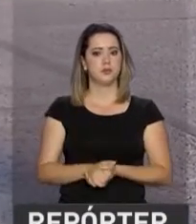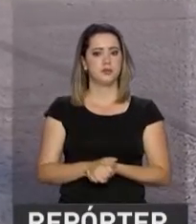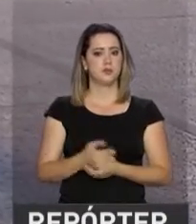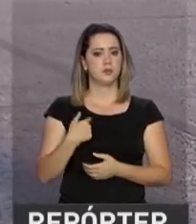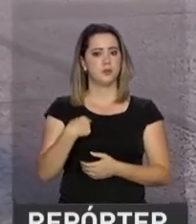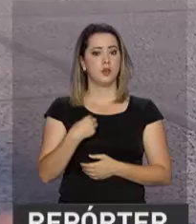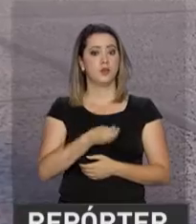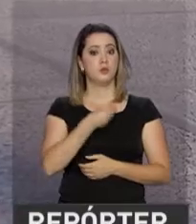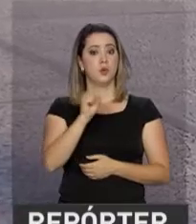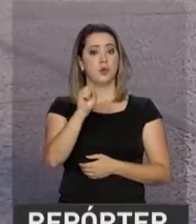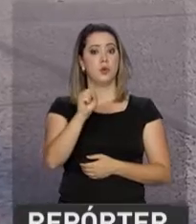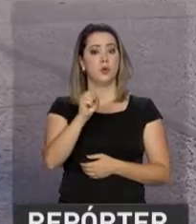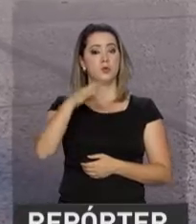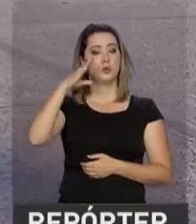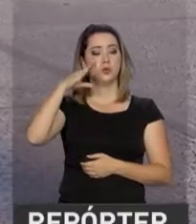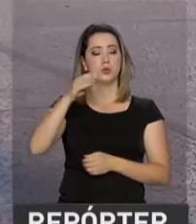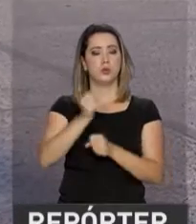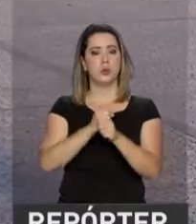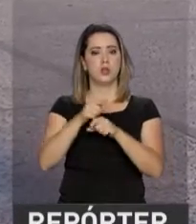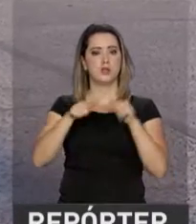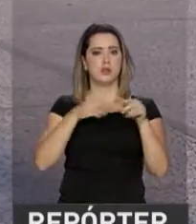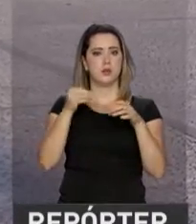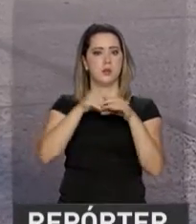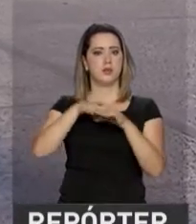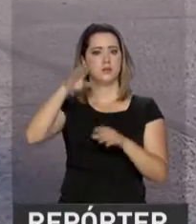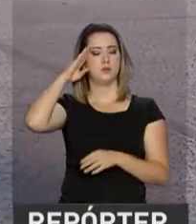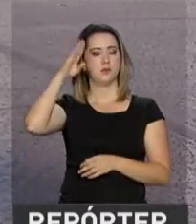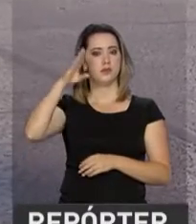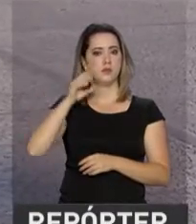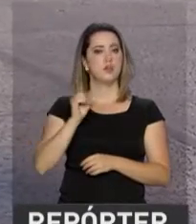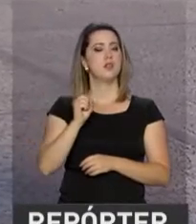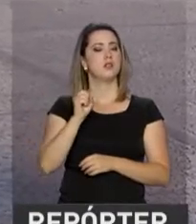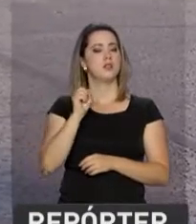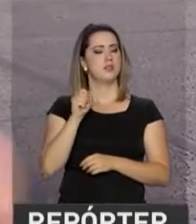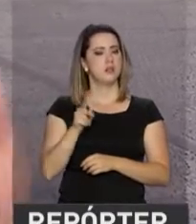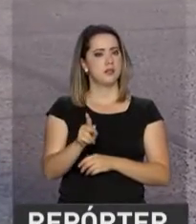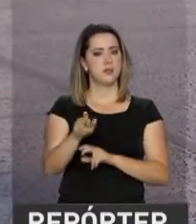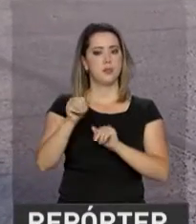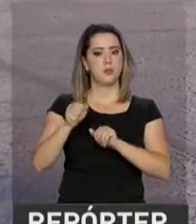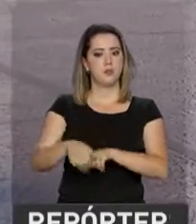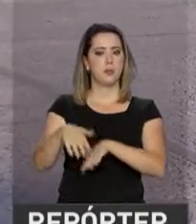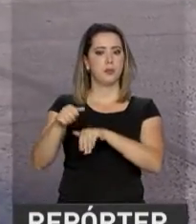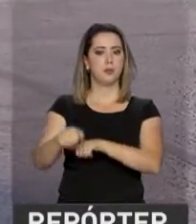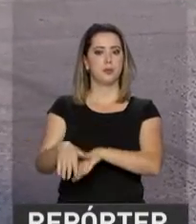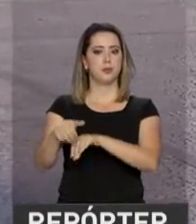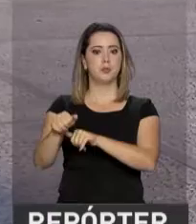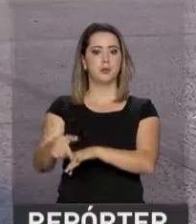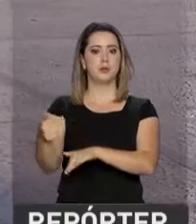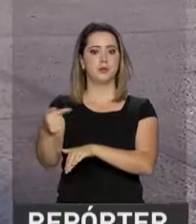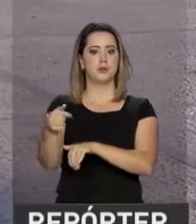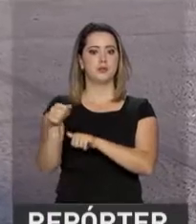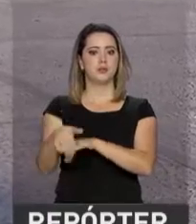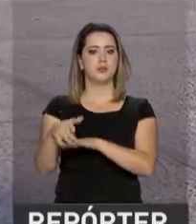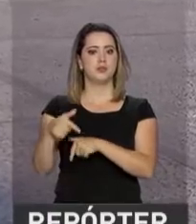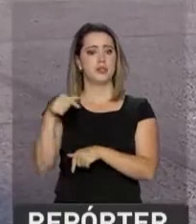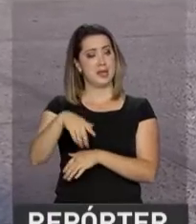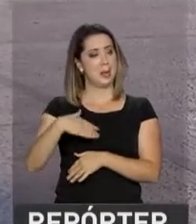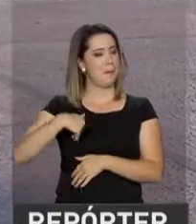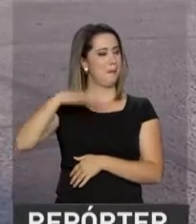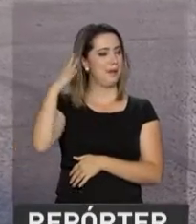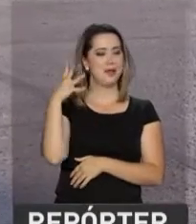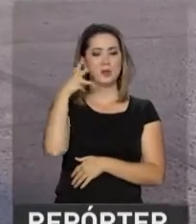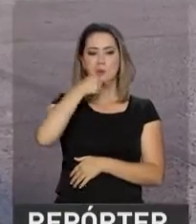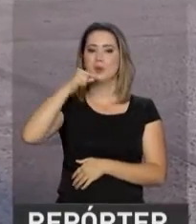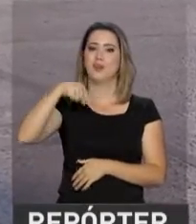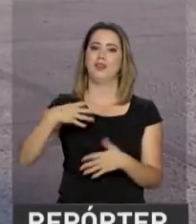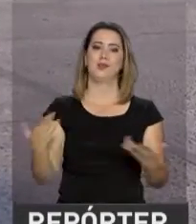o exército durante 8 anos e durante esses 8 anos eu desfilei lá em Curitiba e acredito que aqui deve ser bem mais bonito que lá,